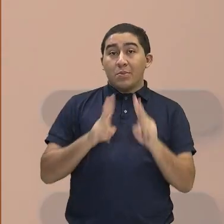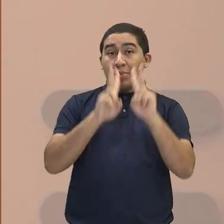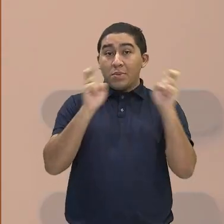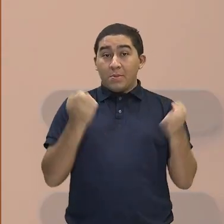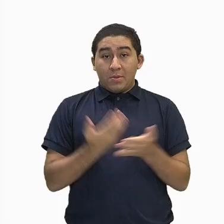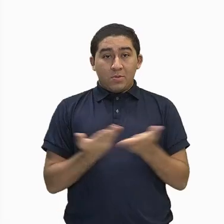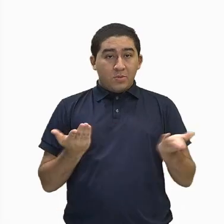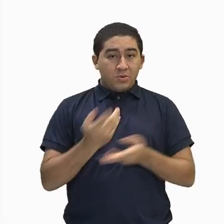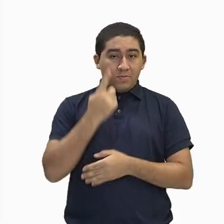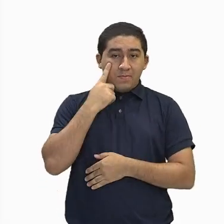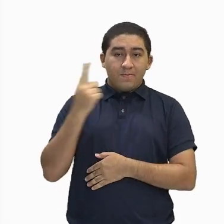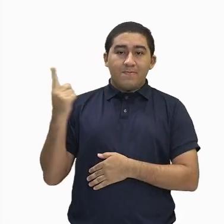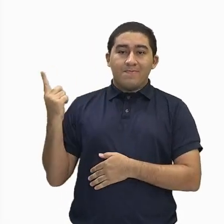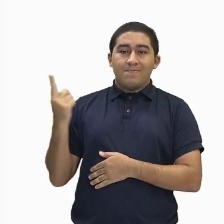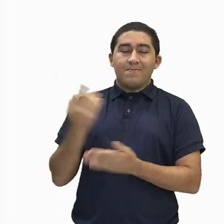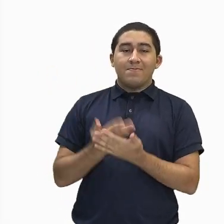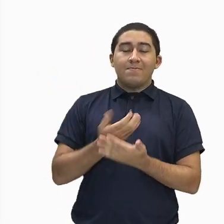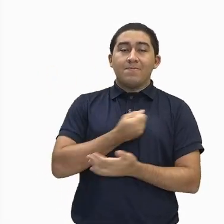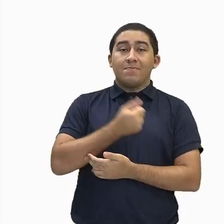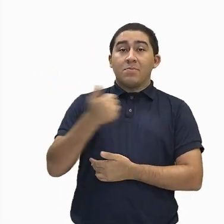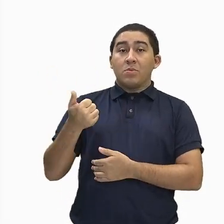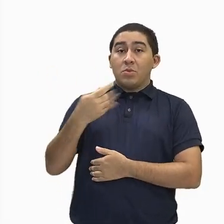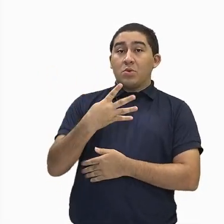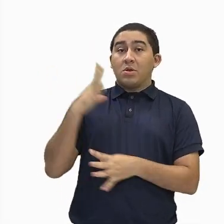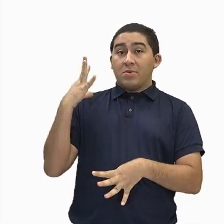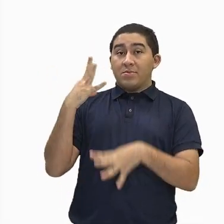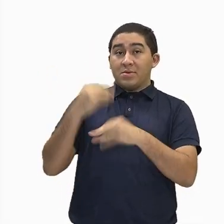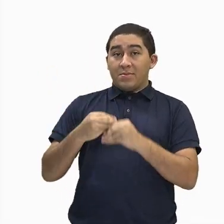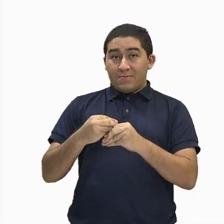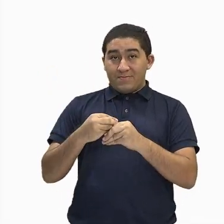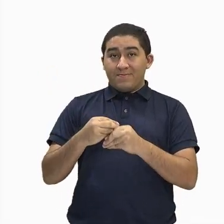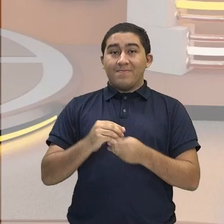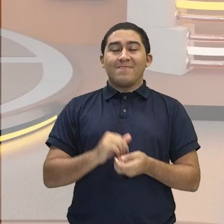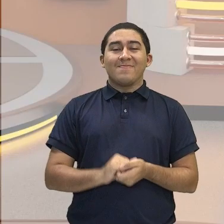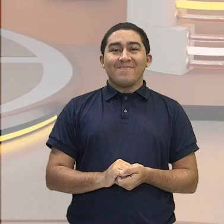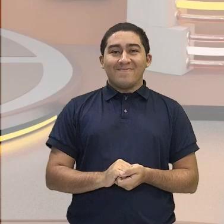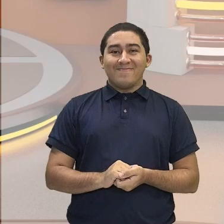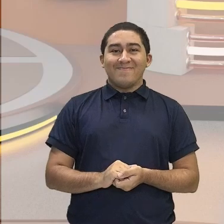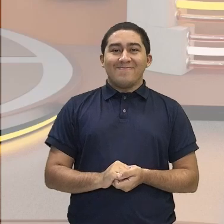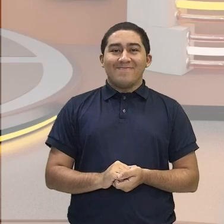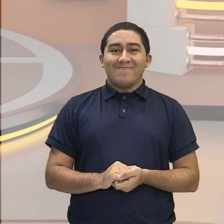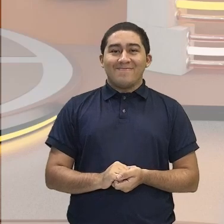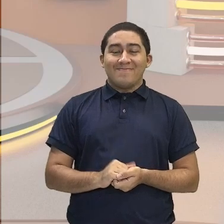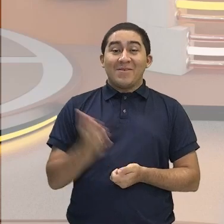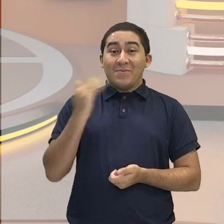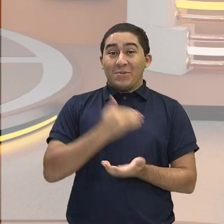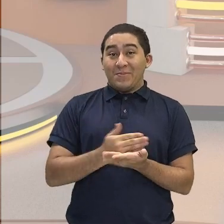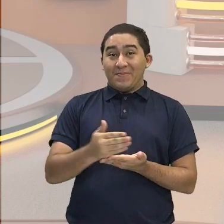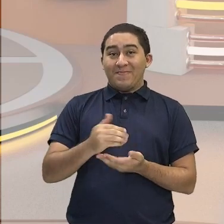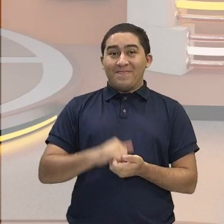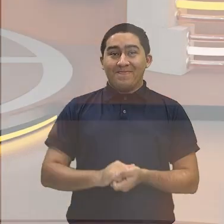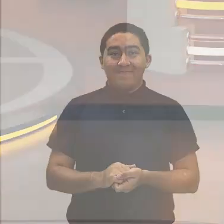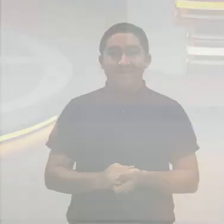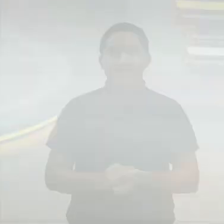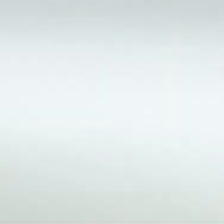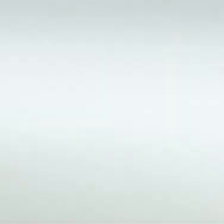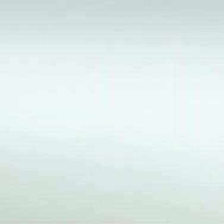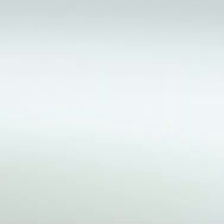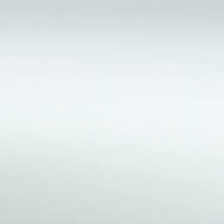conhecimento desta aula. Aula 14, Revisão. Vamos lá?